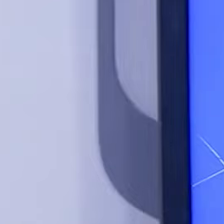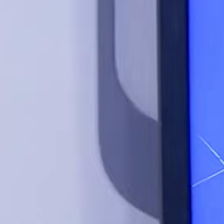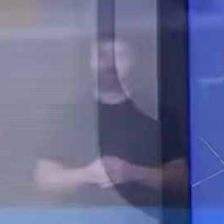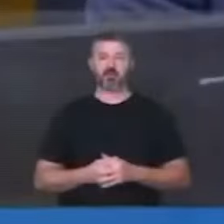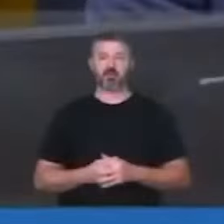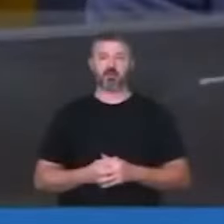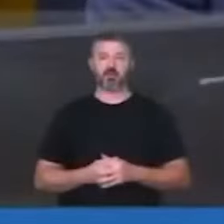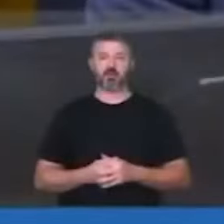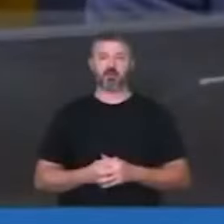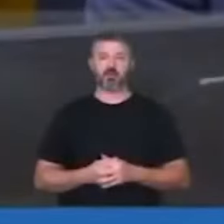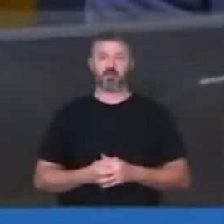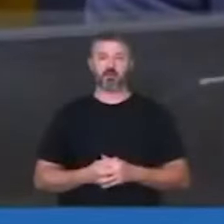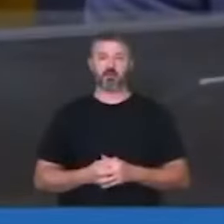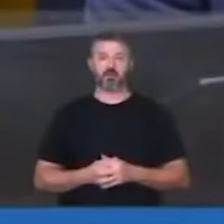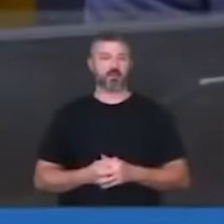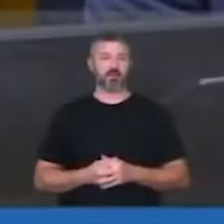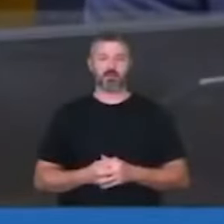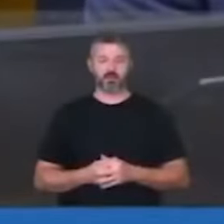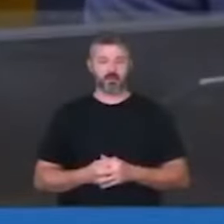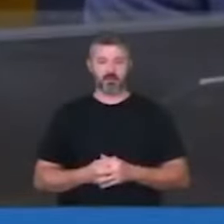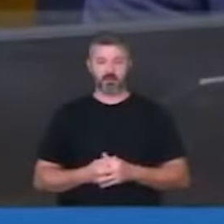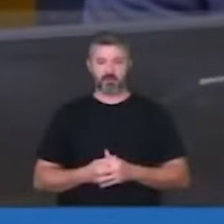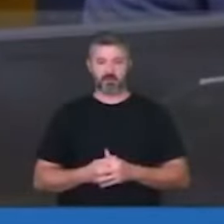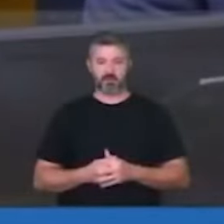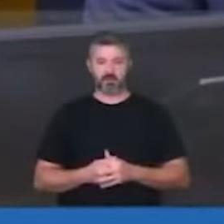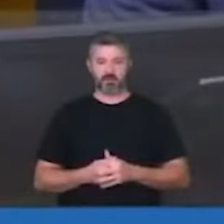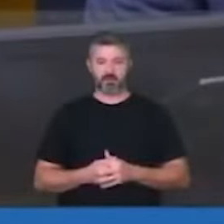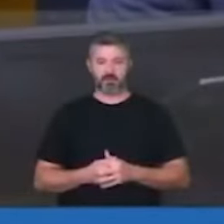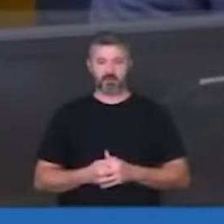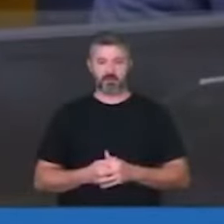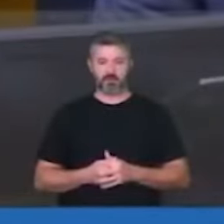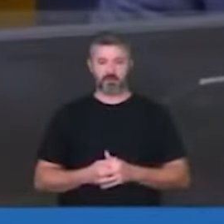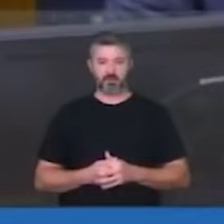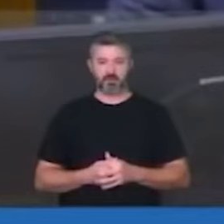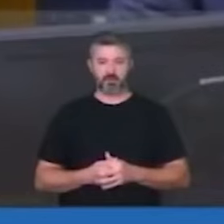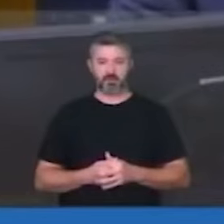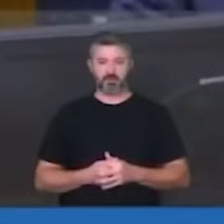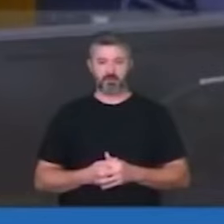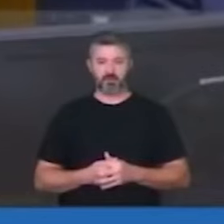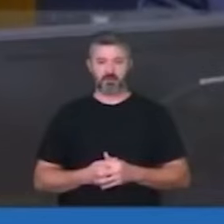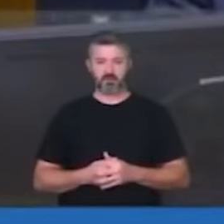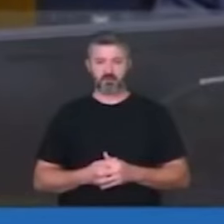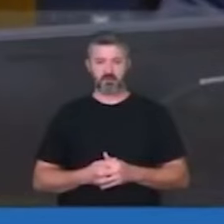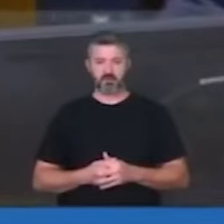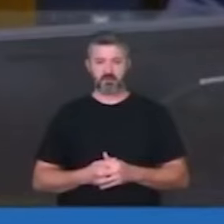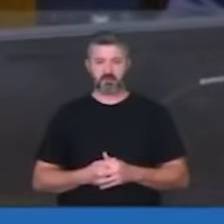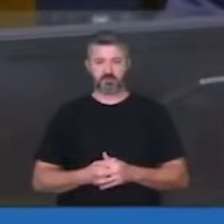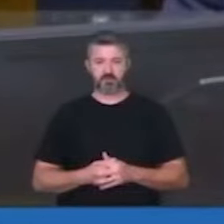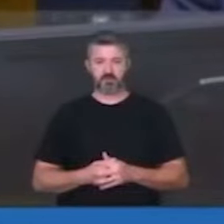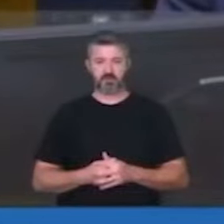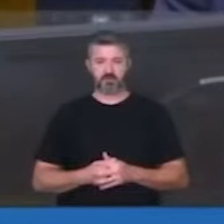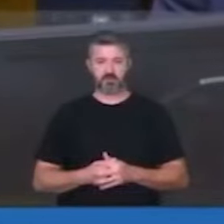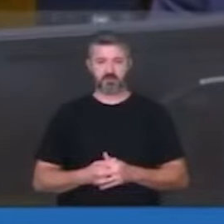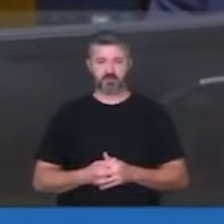Câmara dos Deputados votou em 23 segundos, isso mesmo, 23 segundos, a urgência para o projeto que equipara